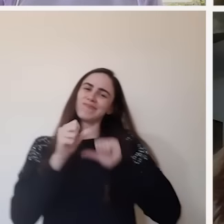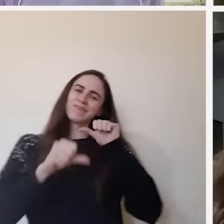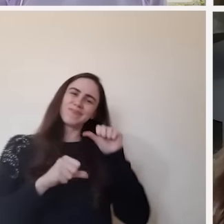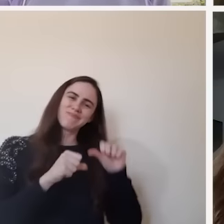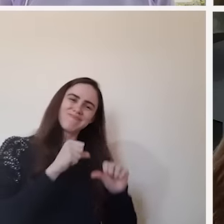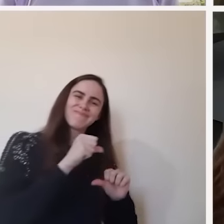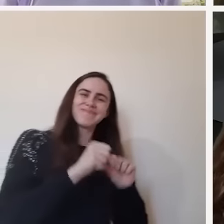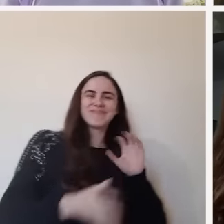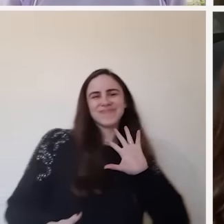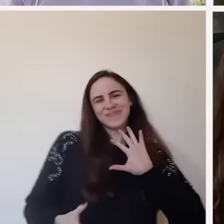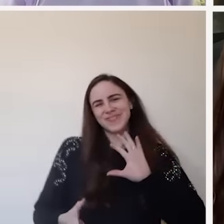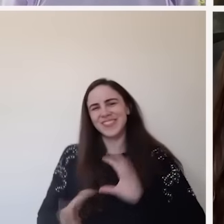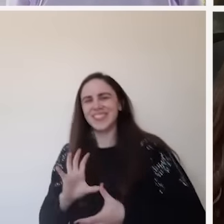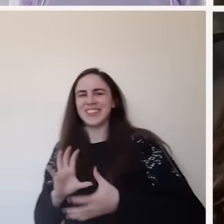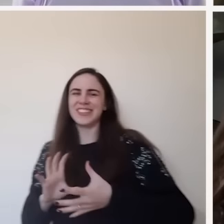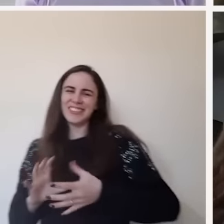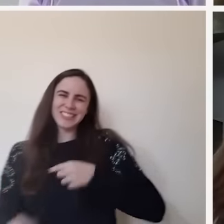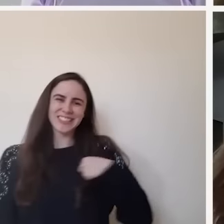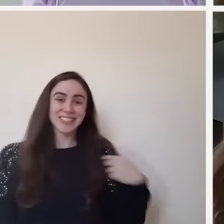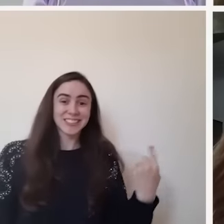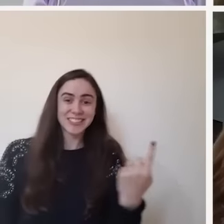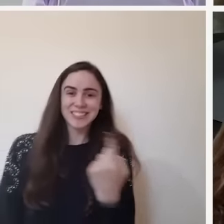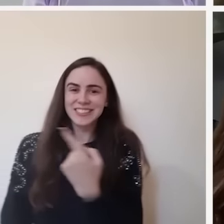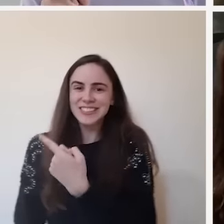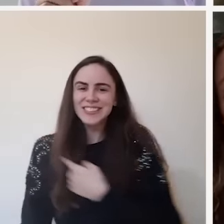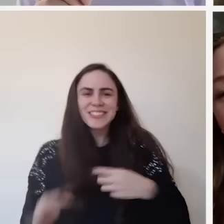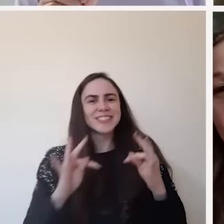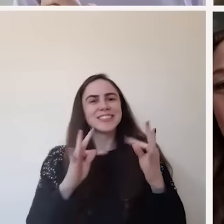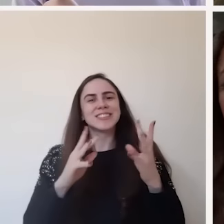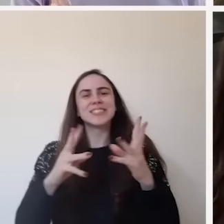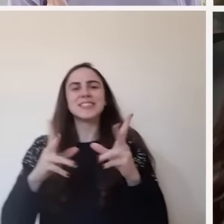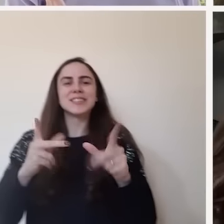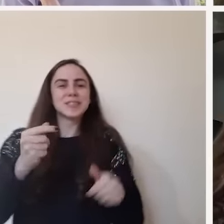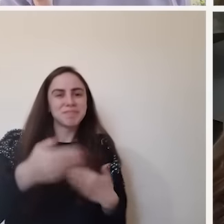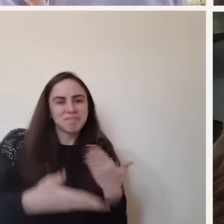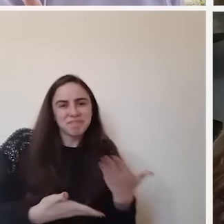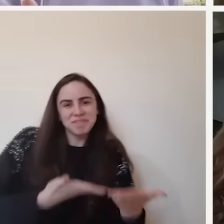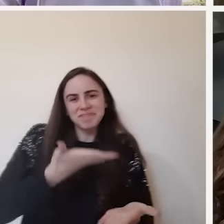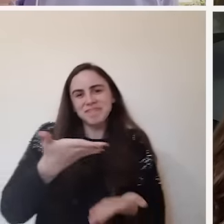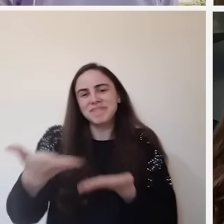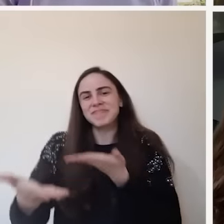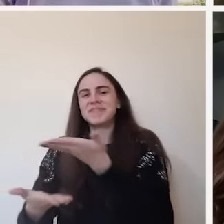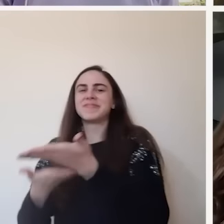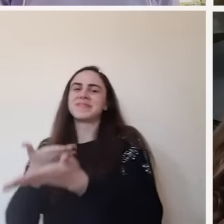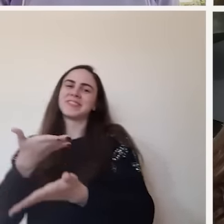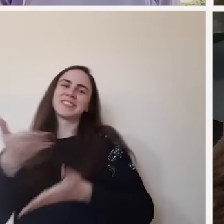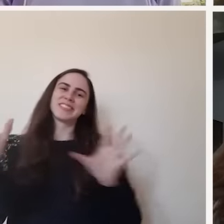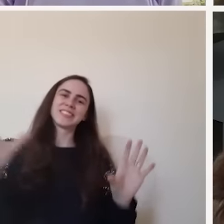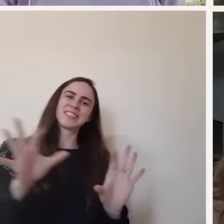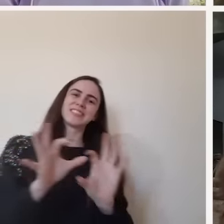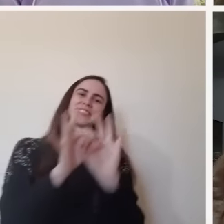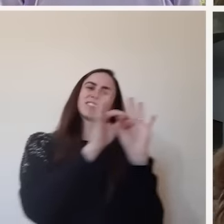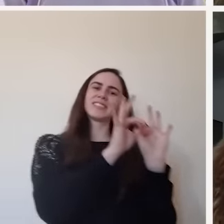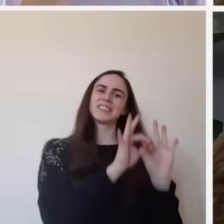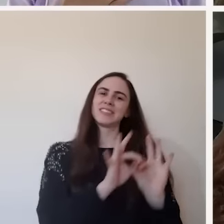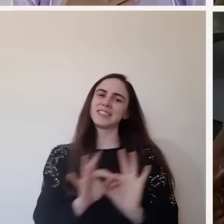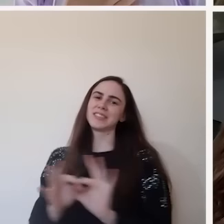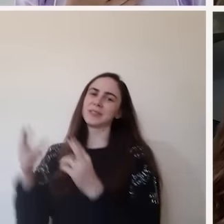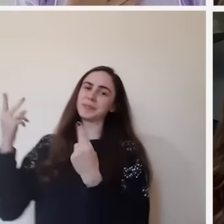corações para que sejamos todos um como tu